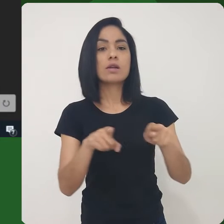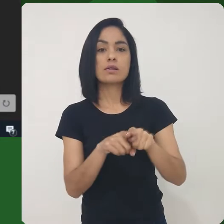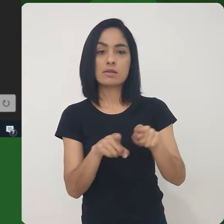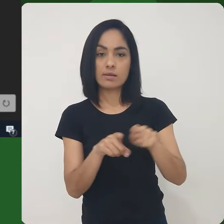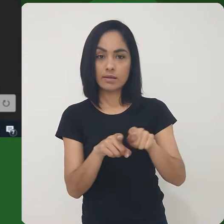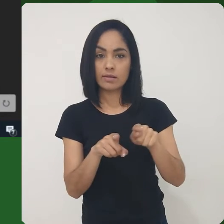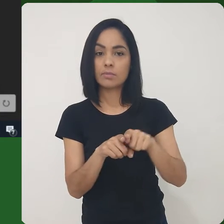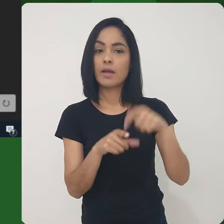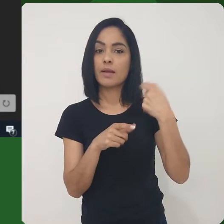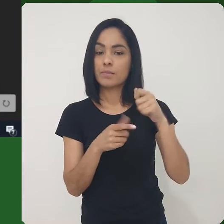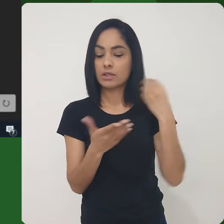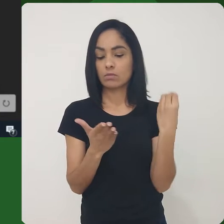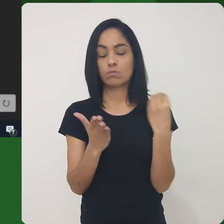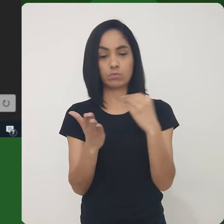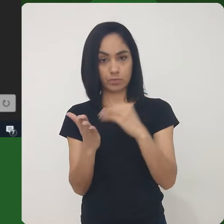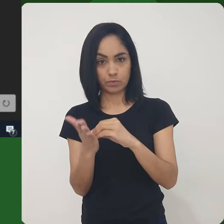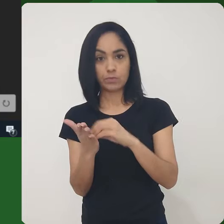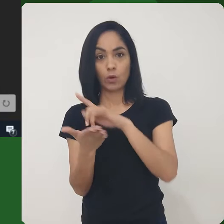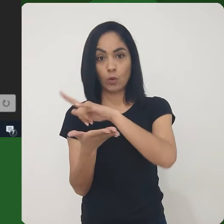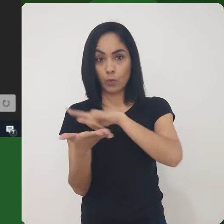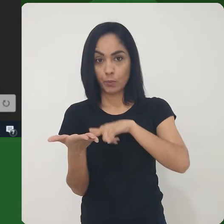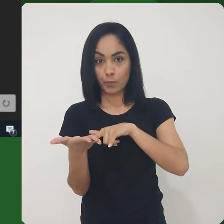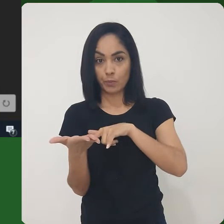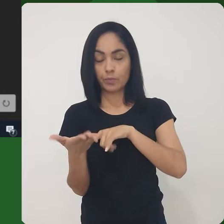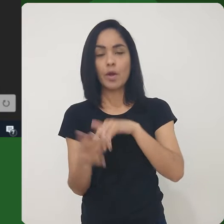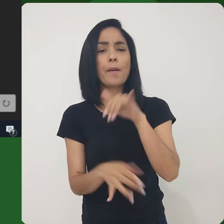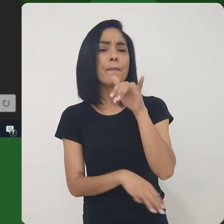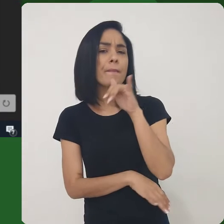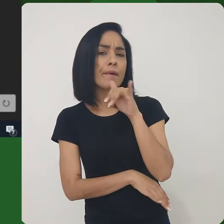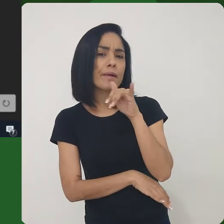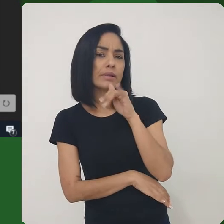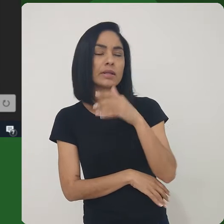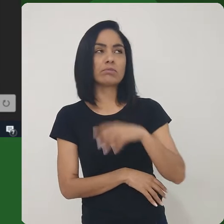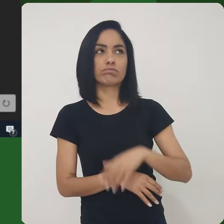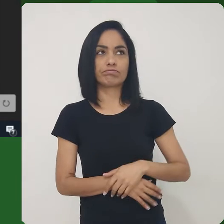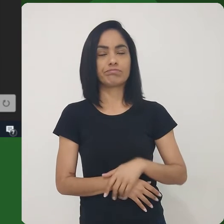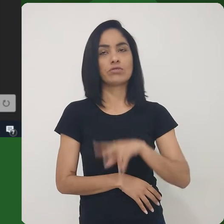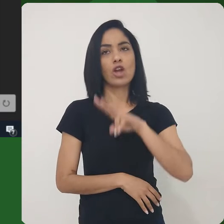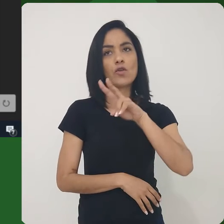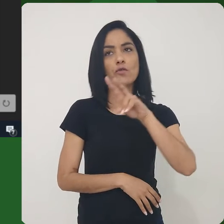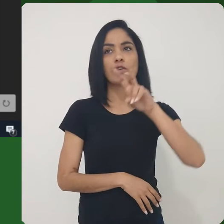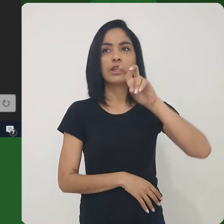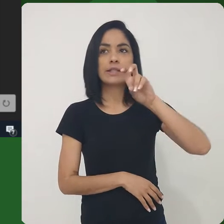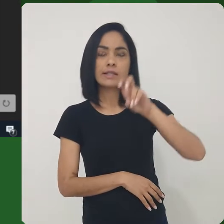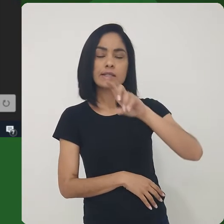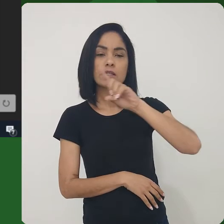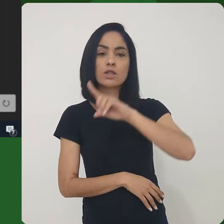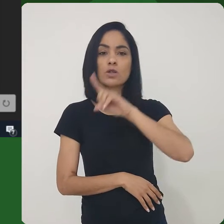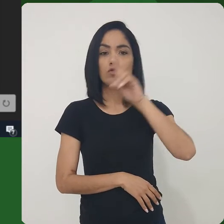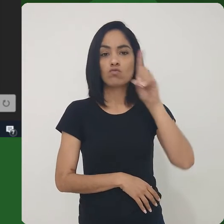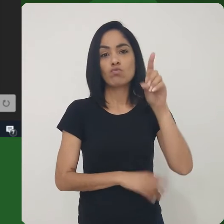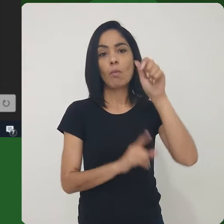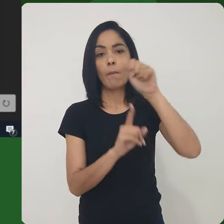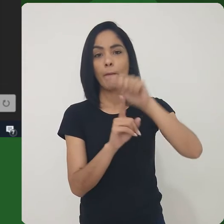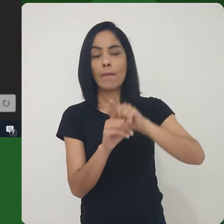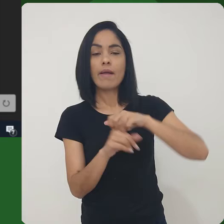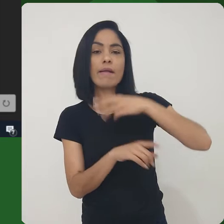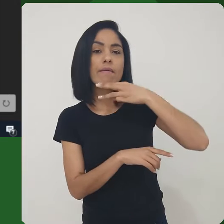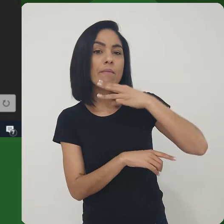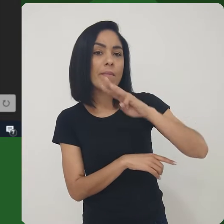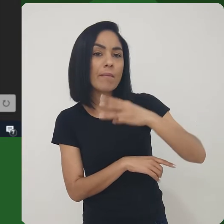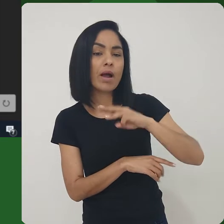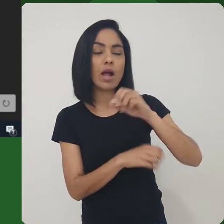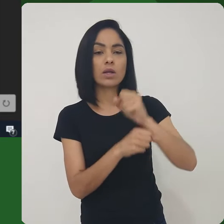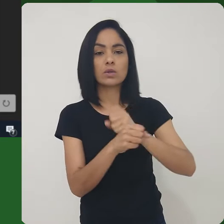local em que será realizada. Exemplo, aos 25 dias do mês de março